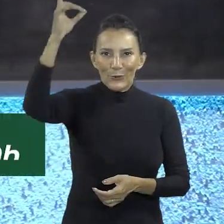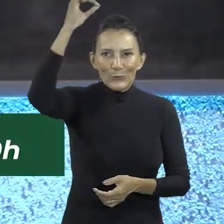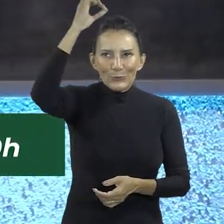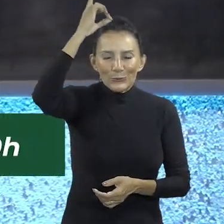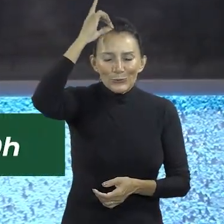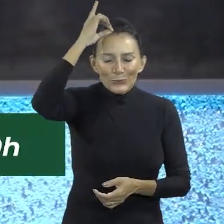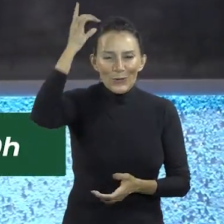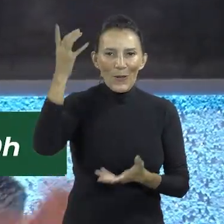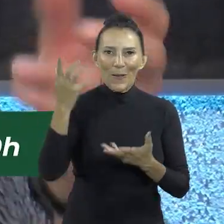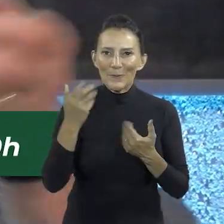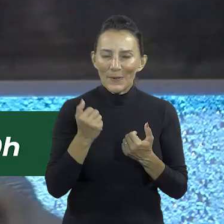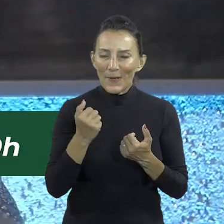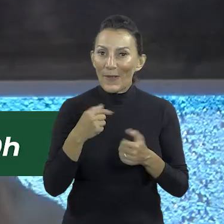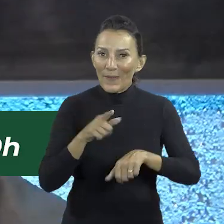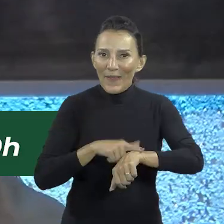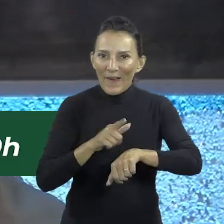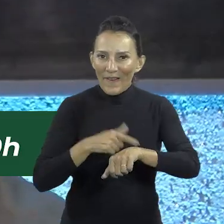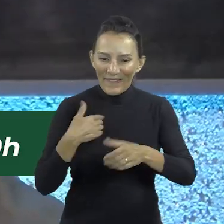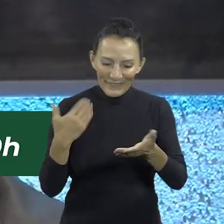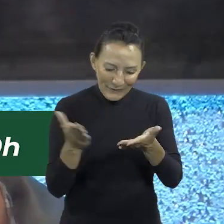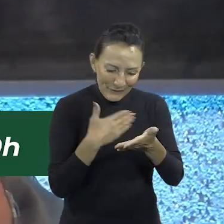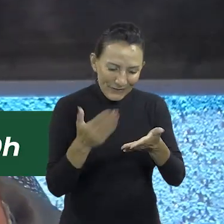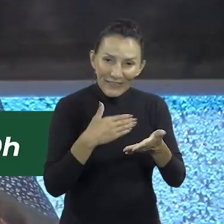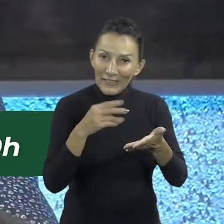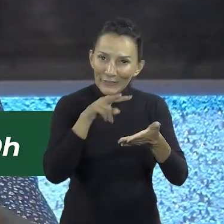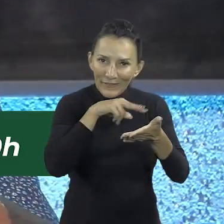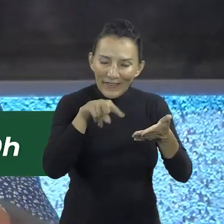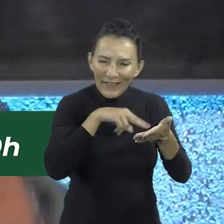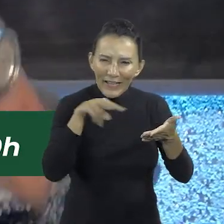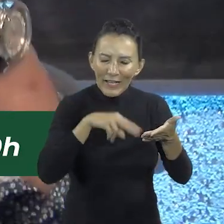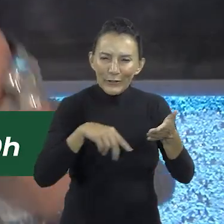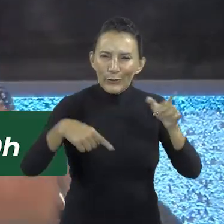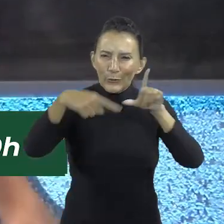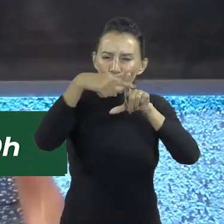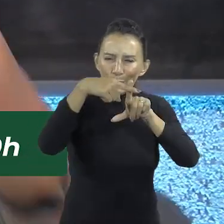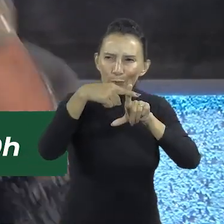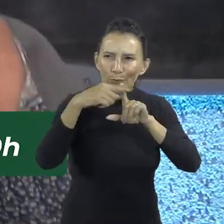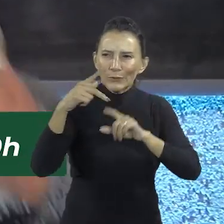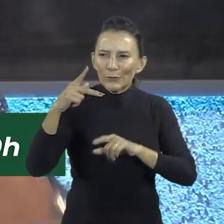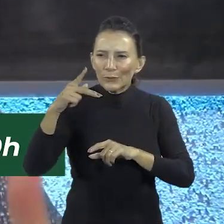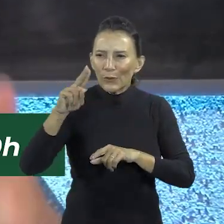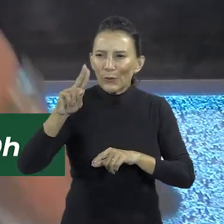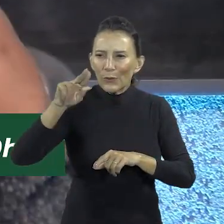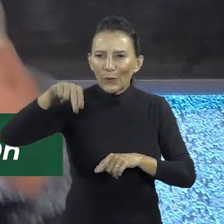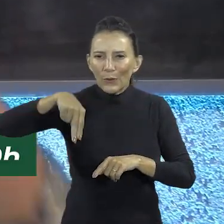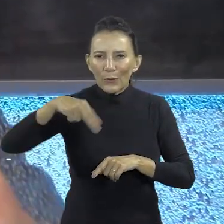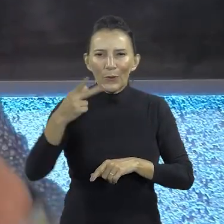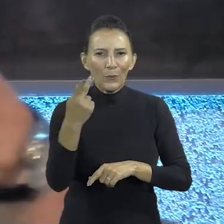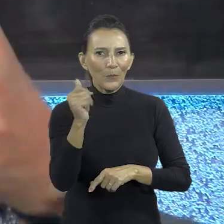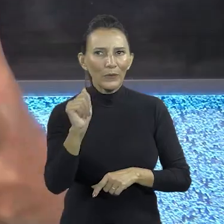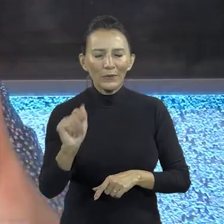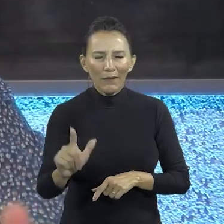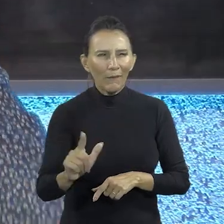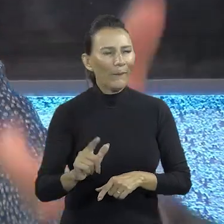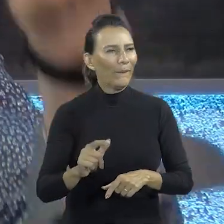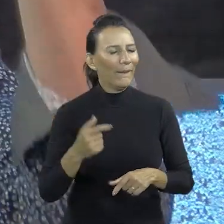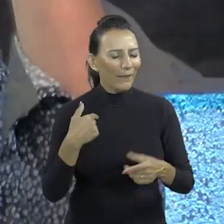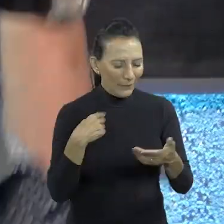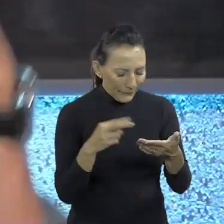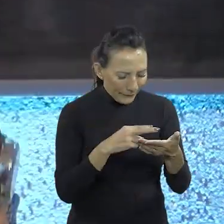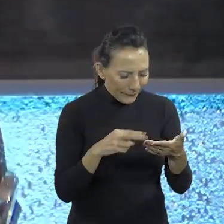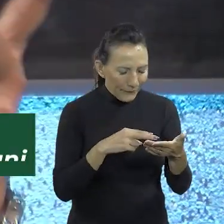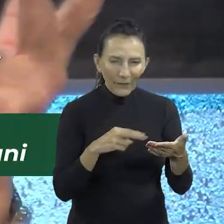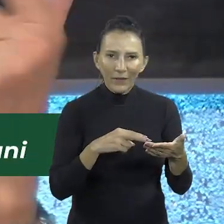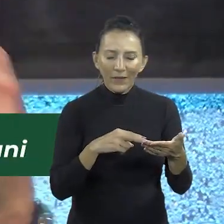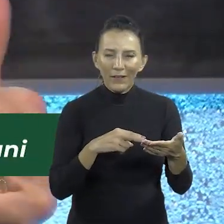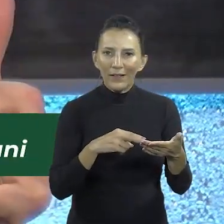eu li o livro A Cruz e o Punhal, eu dentro do ônibus, e lendo, de repente, eu fui batizado, comecei a falar em línguas. Eu tinha